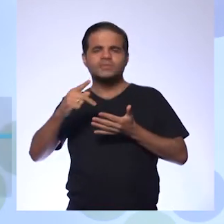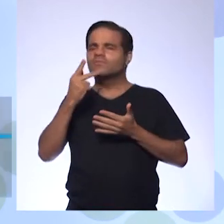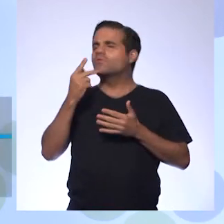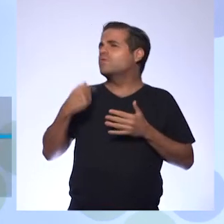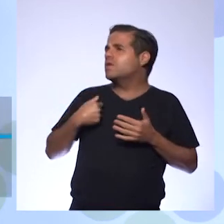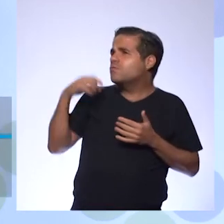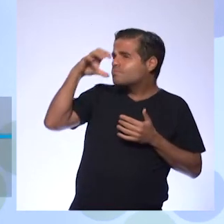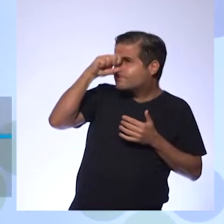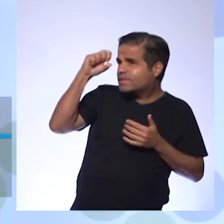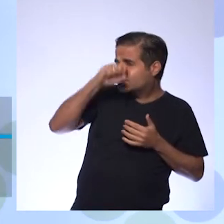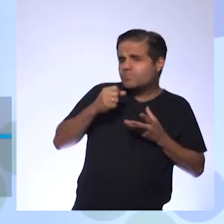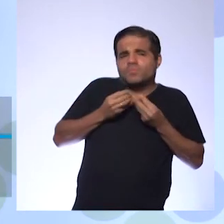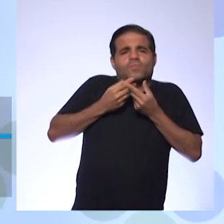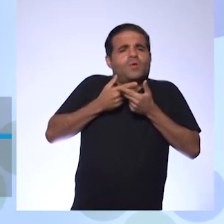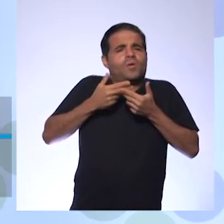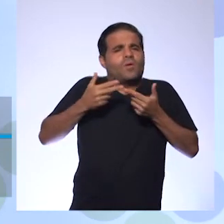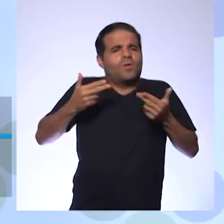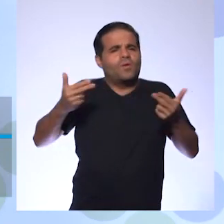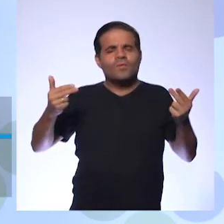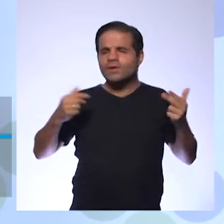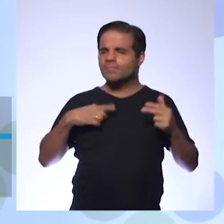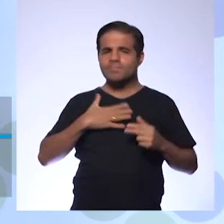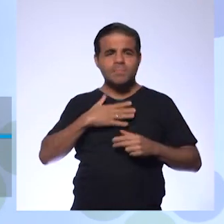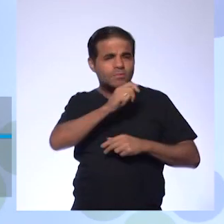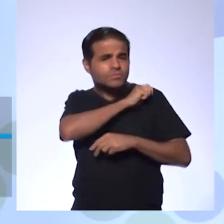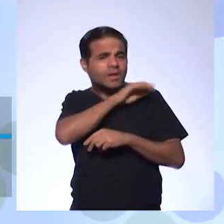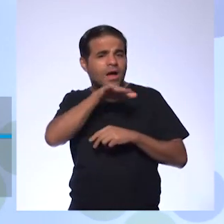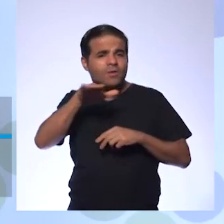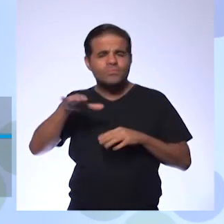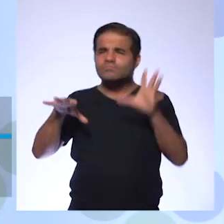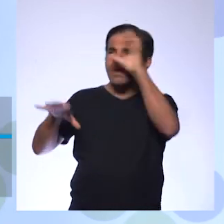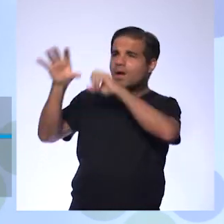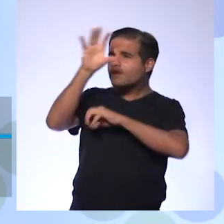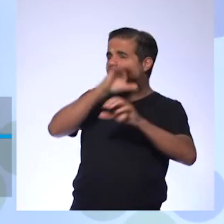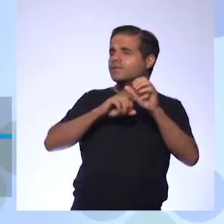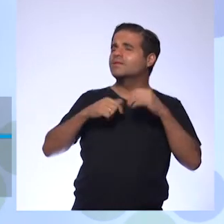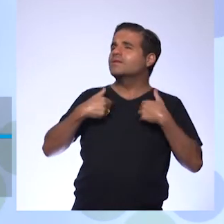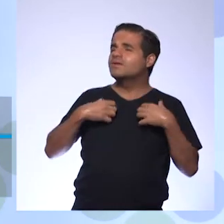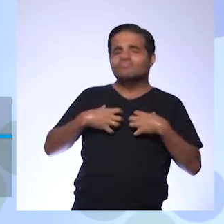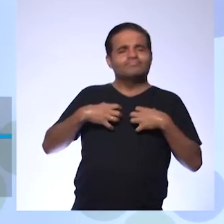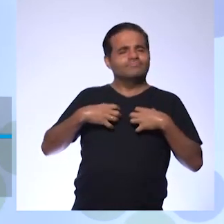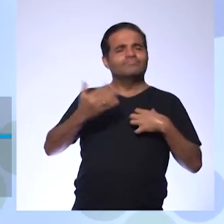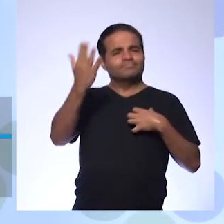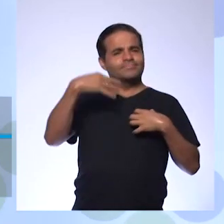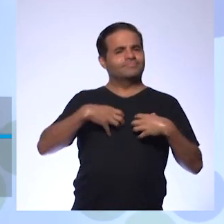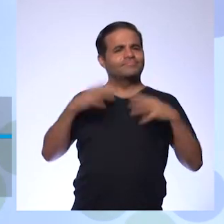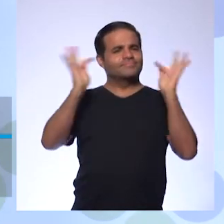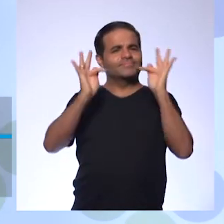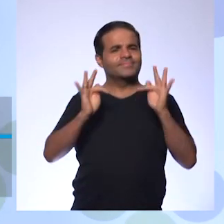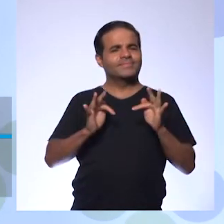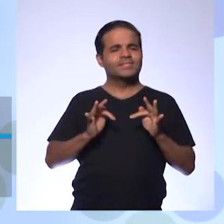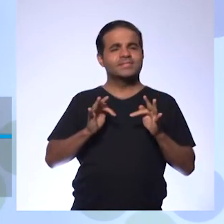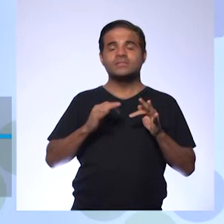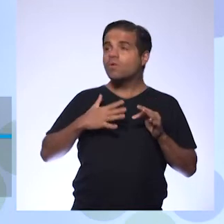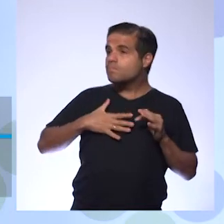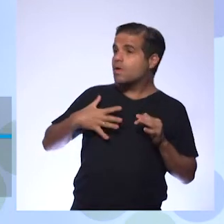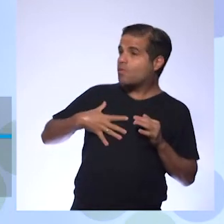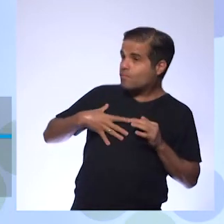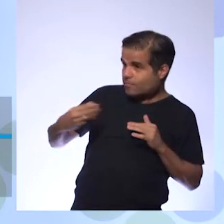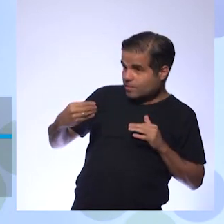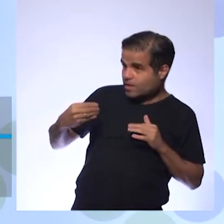aprendendo muito, os meus alunos estão aprendendo muito, eu fico tão feliz quando eu escuto isso. E eles estão dizendo o seguinte, olha, inclusive meu